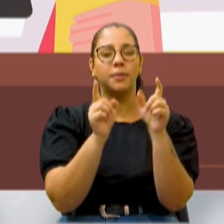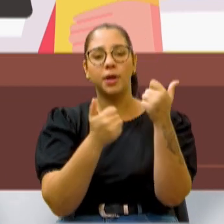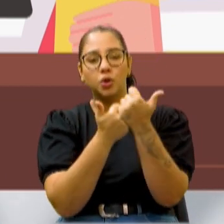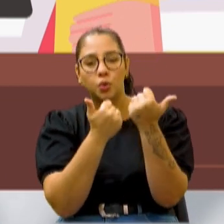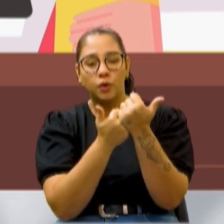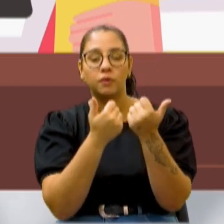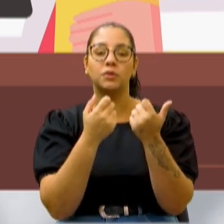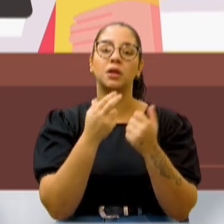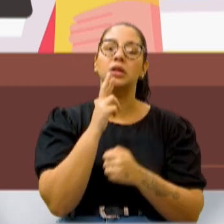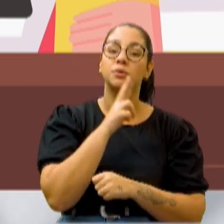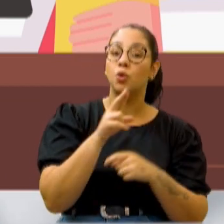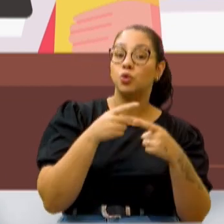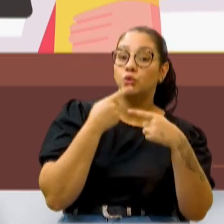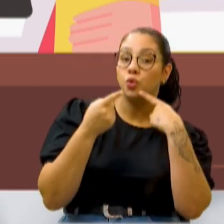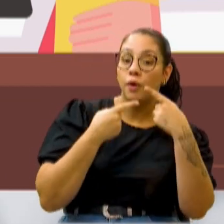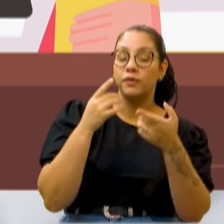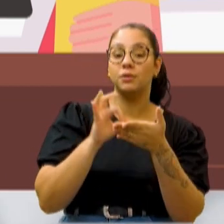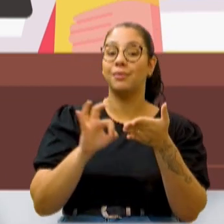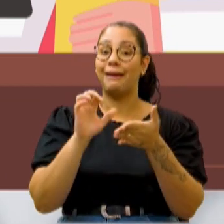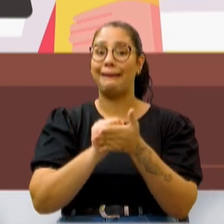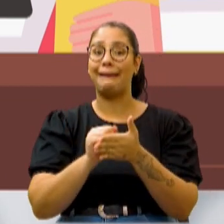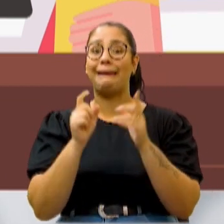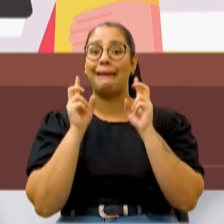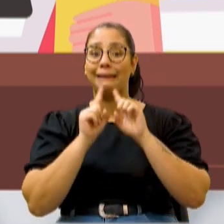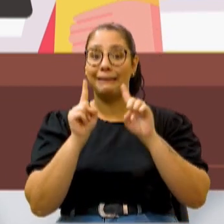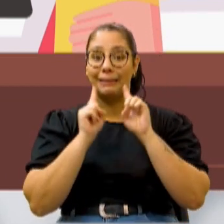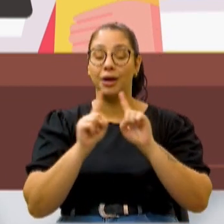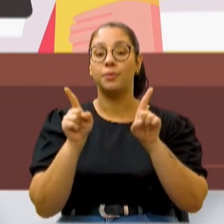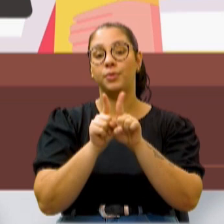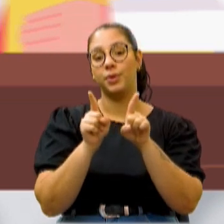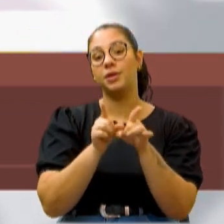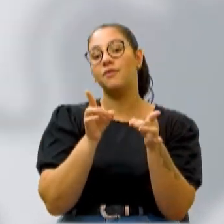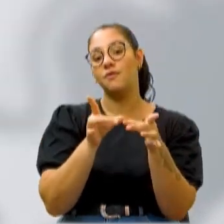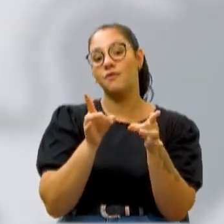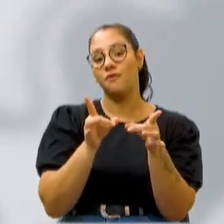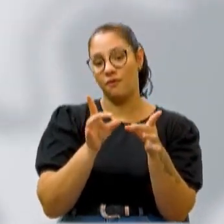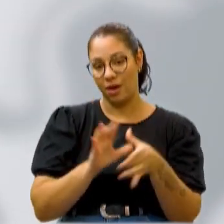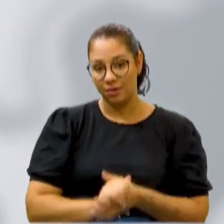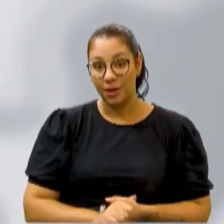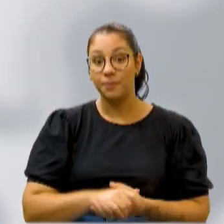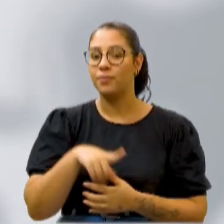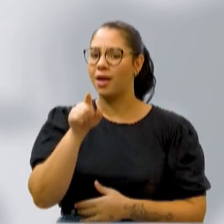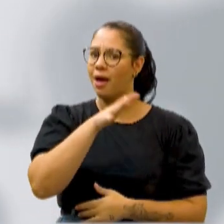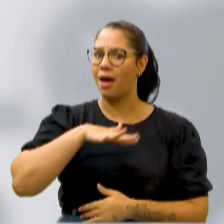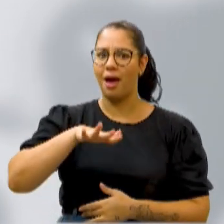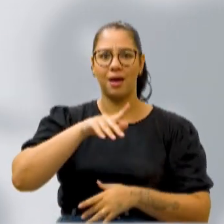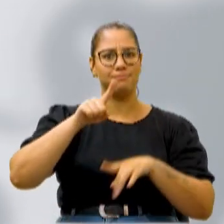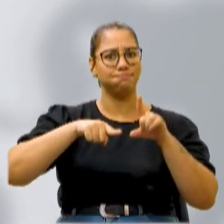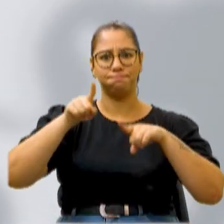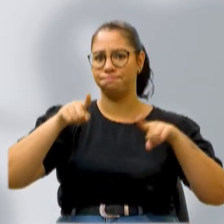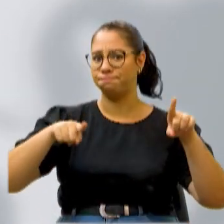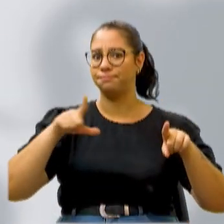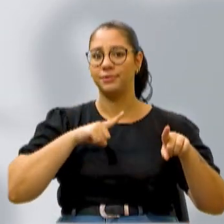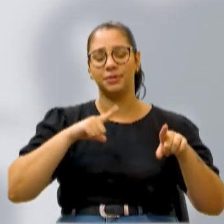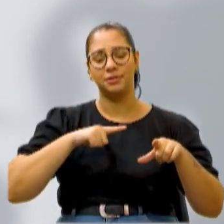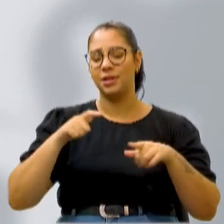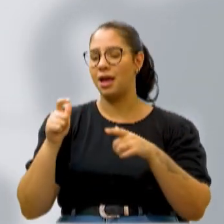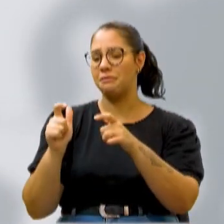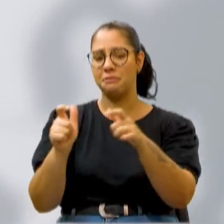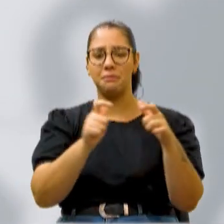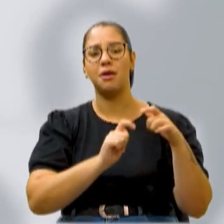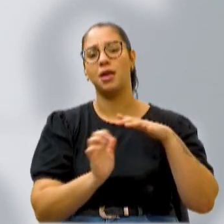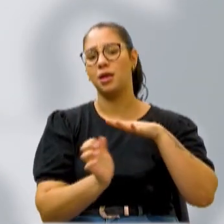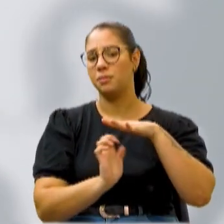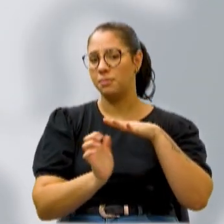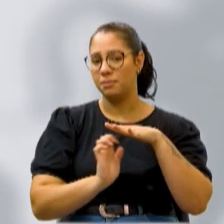esclarece e dá apoio em dúvidas, faz registro de reclamações e fechamento de vendas. O mercado de trabalho é amplo e variado, podendo